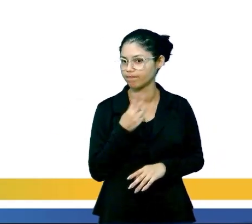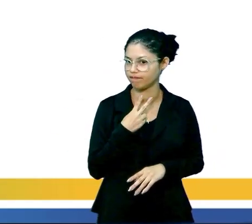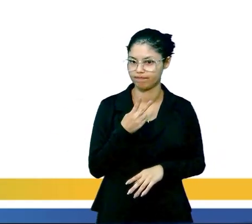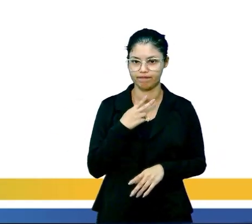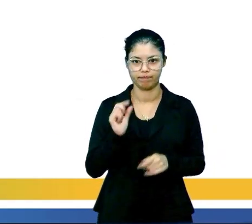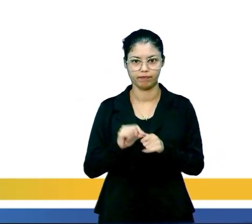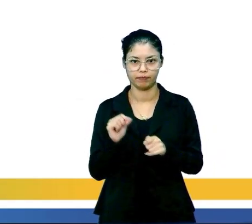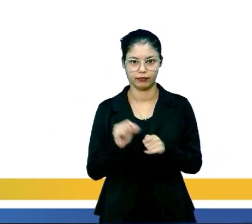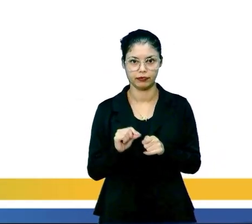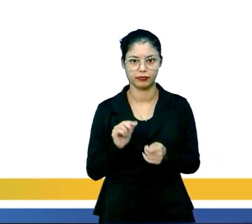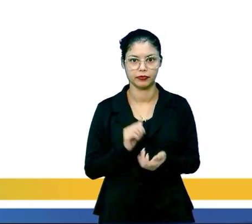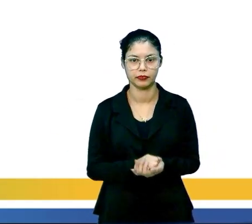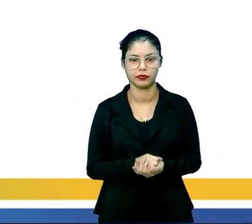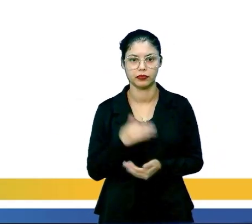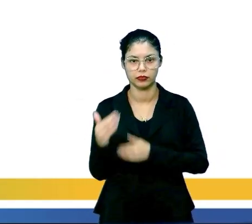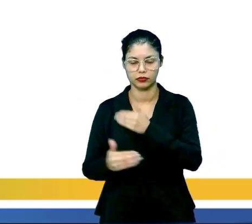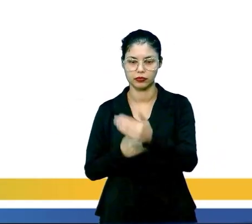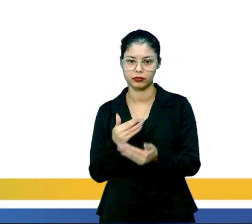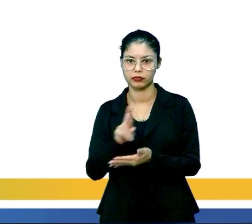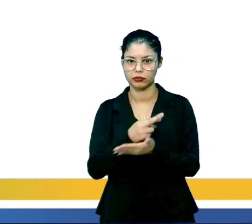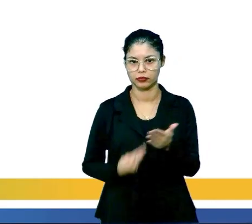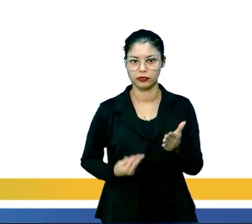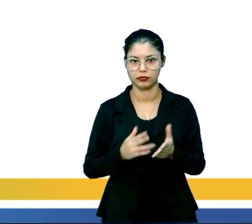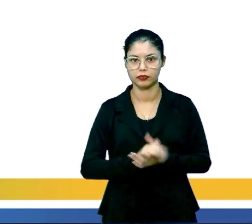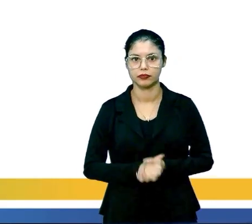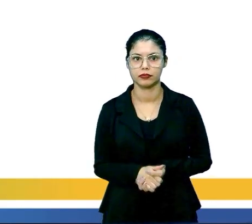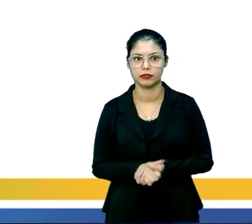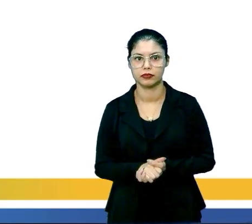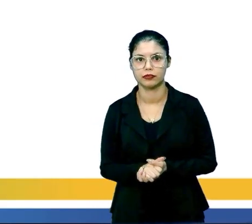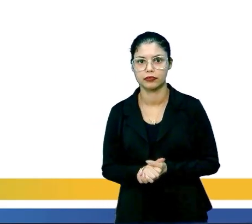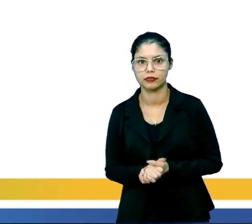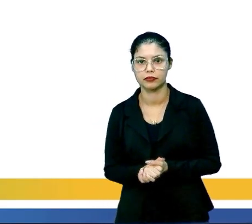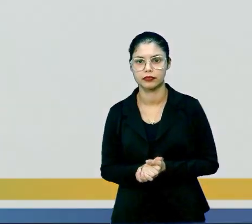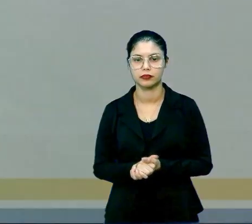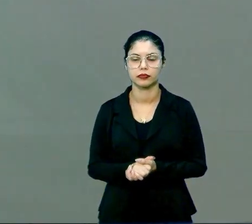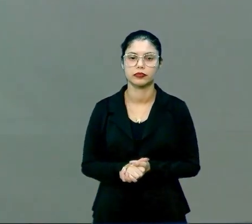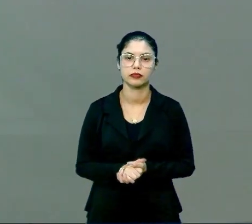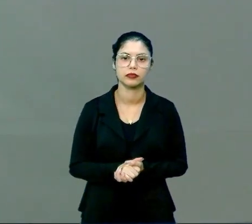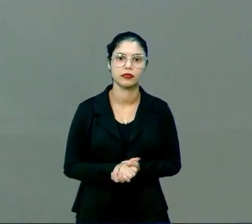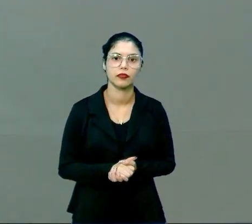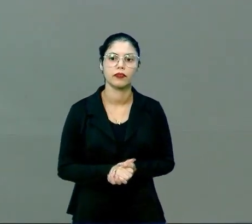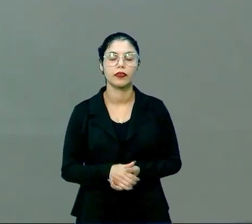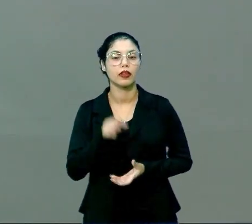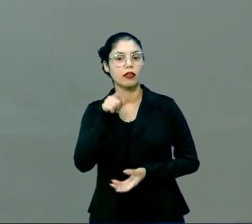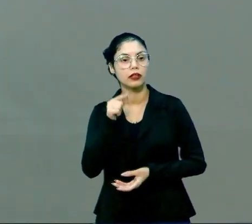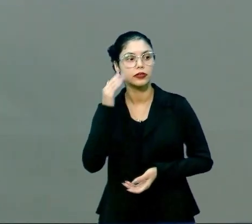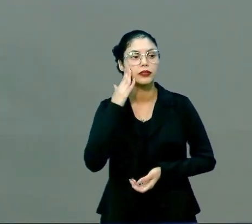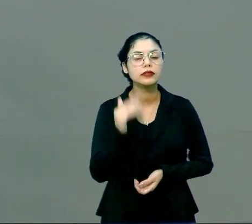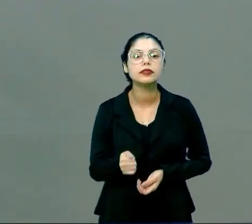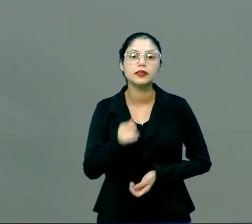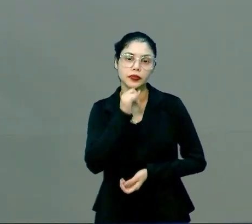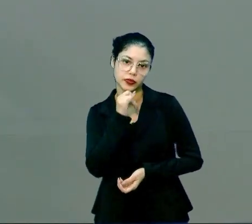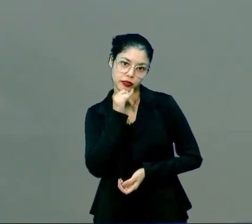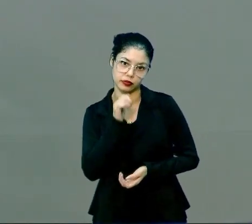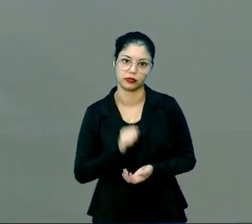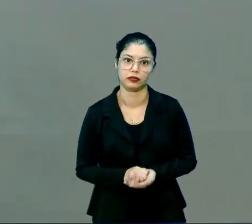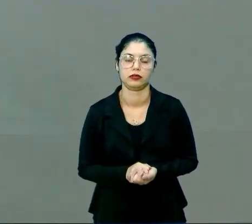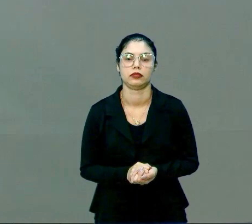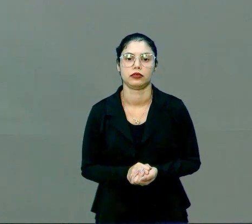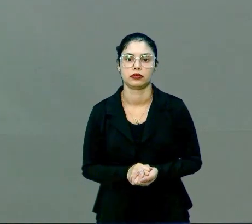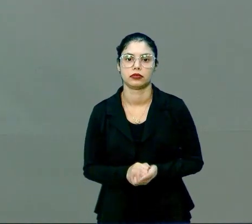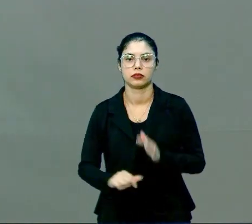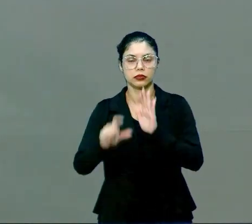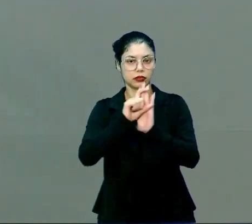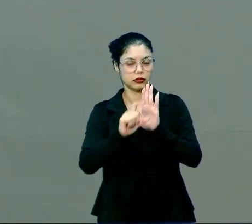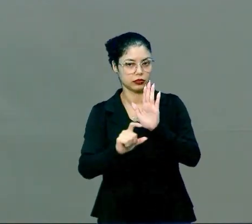não podemos, por exemplo, fazer na redação do Enem? Por exemplo, vocês sabem, por exemplo, que